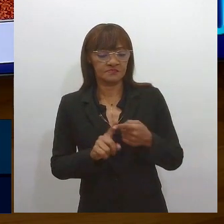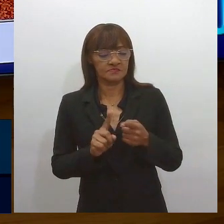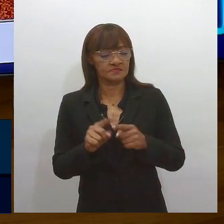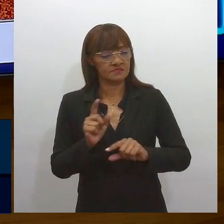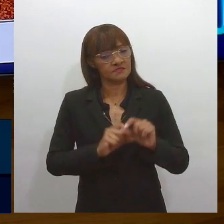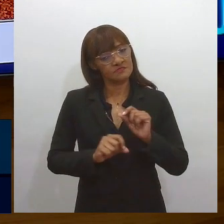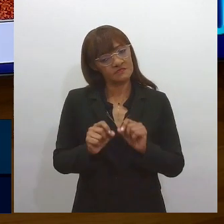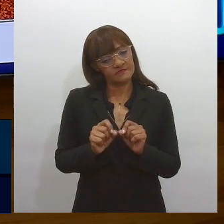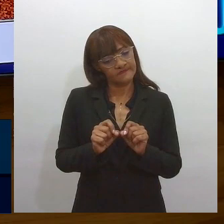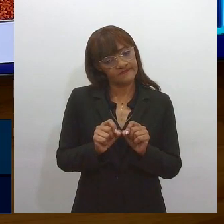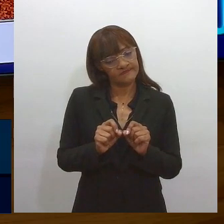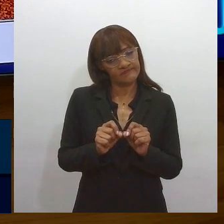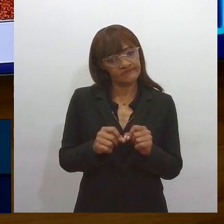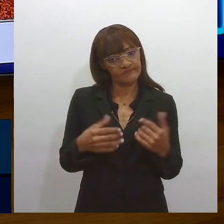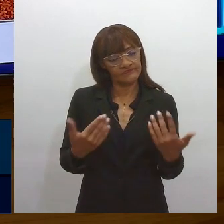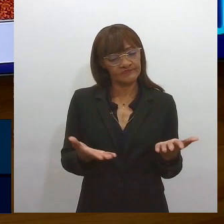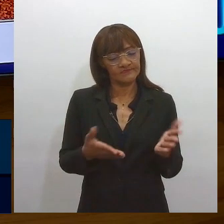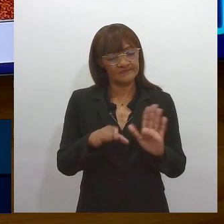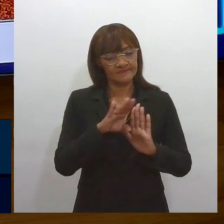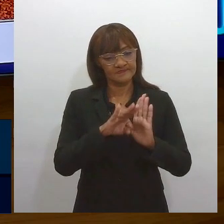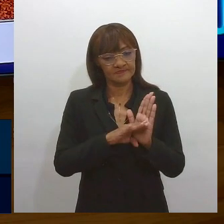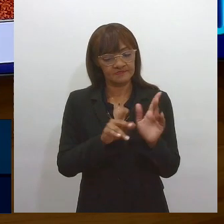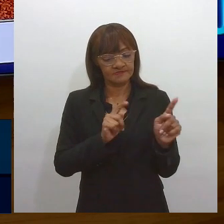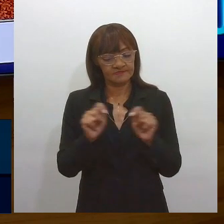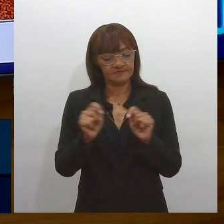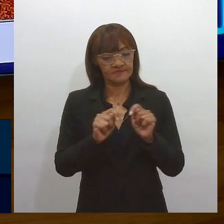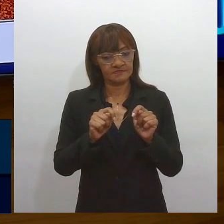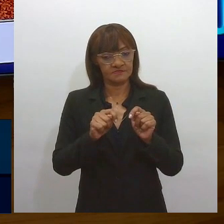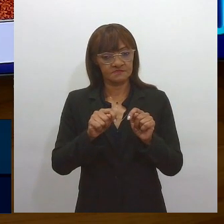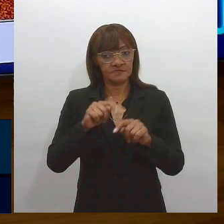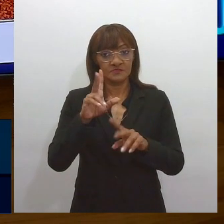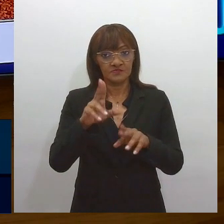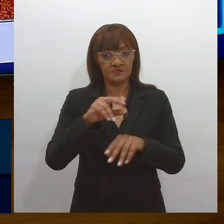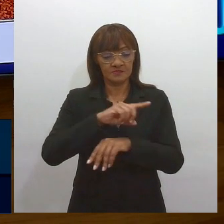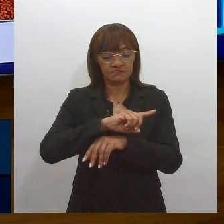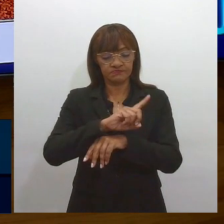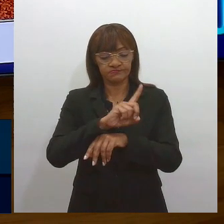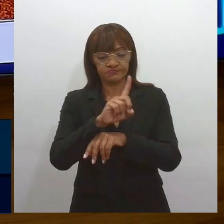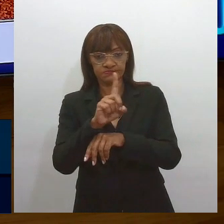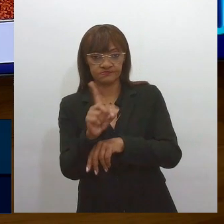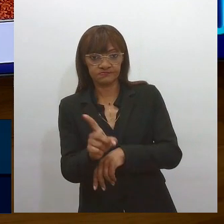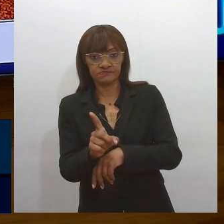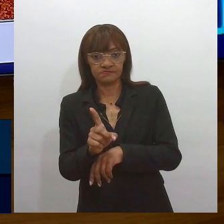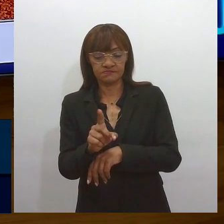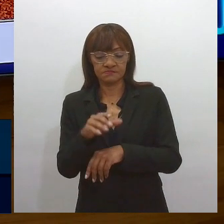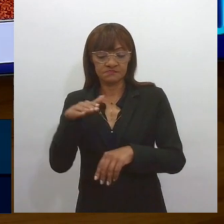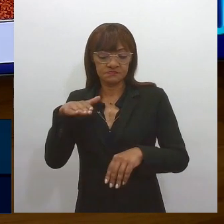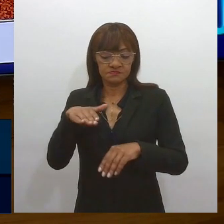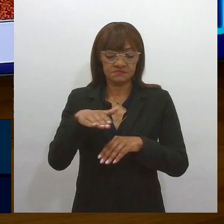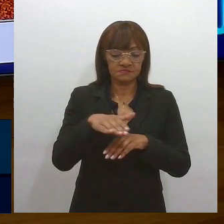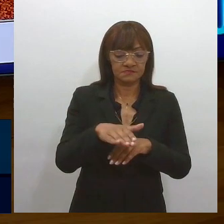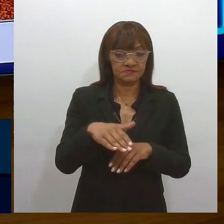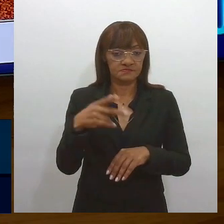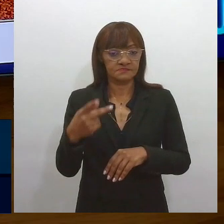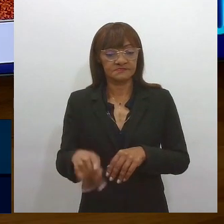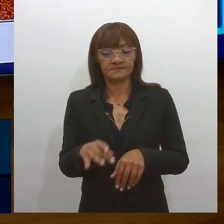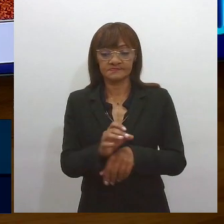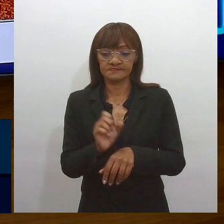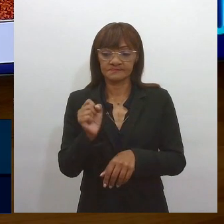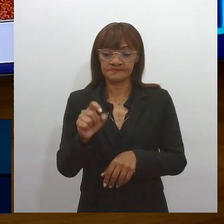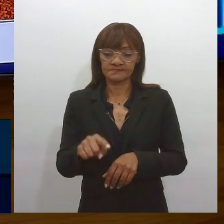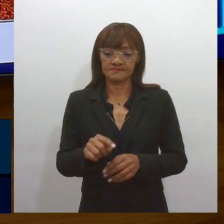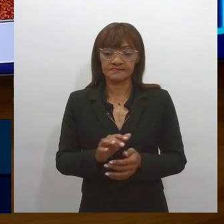velocidade da fiscalização eletrônica que tá sendo ampliado aqui no estado de Sergipe o pato é o nosso programa de